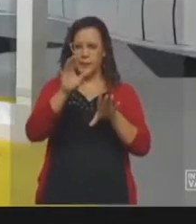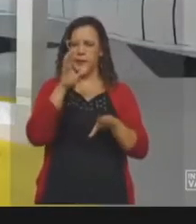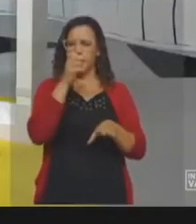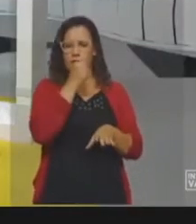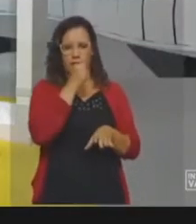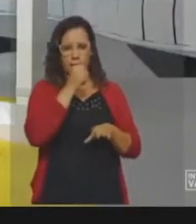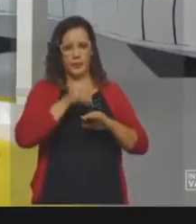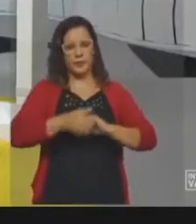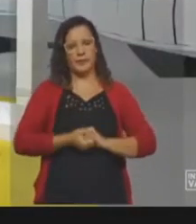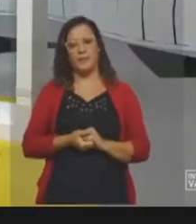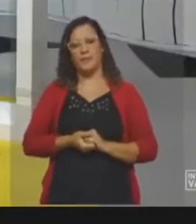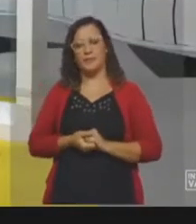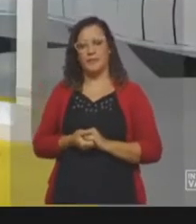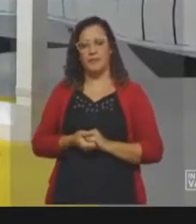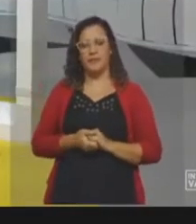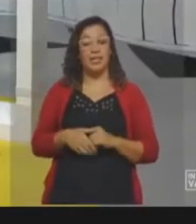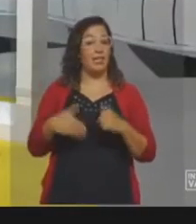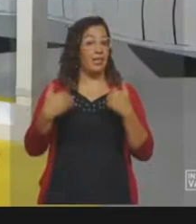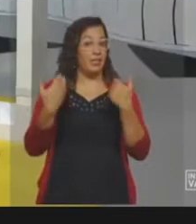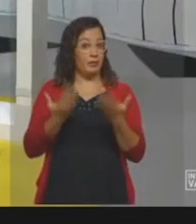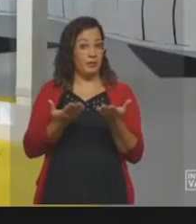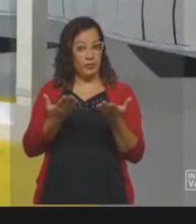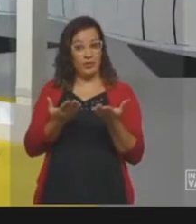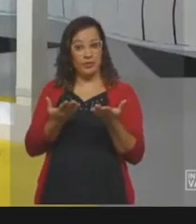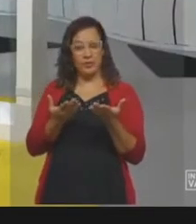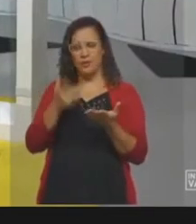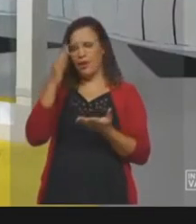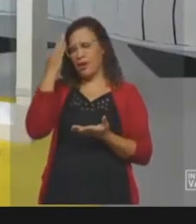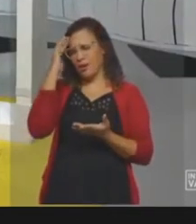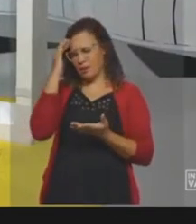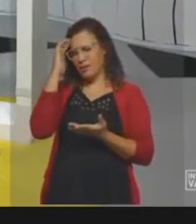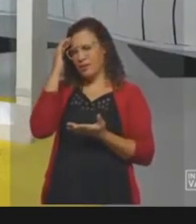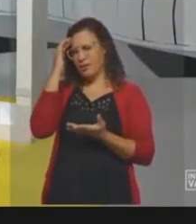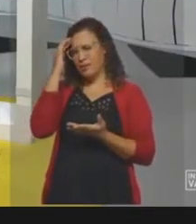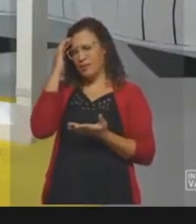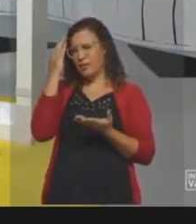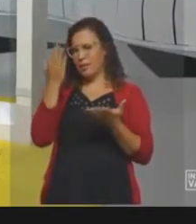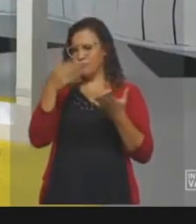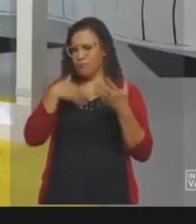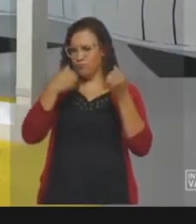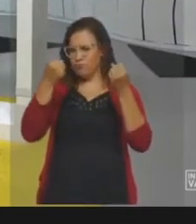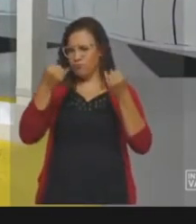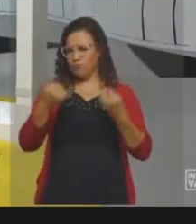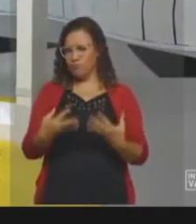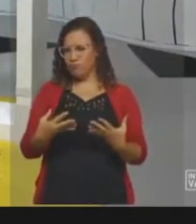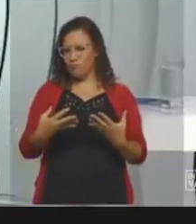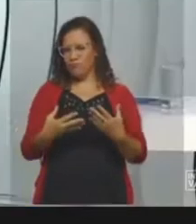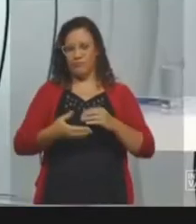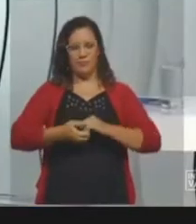para o flipchart, para você entender um pouquinho disso que eu estou falando aqui.